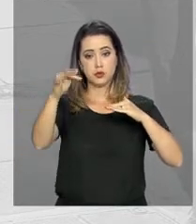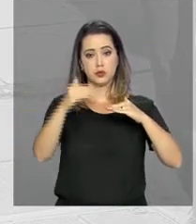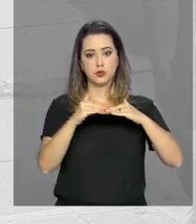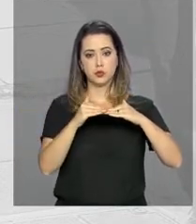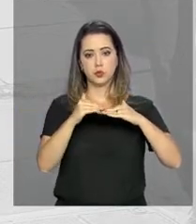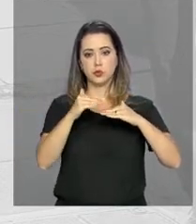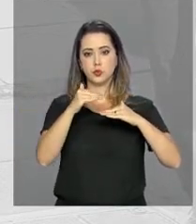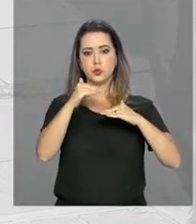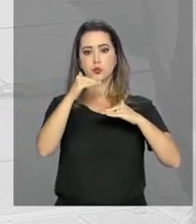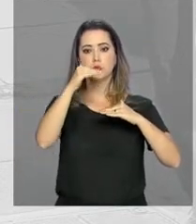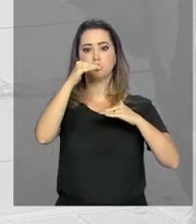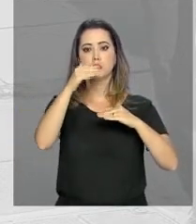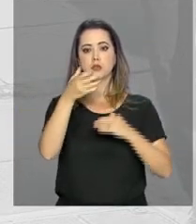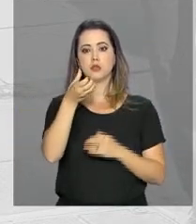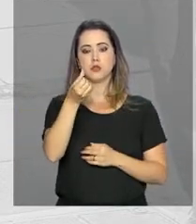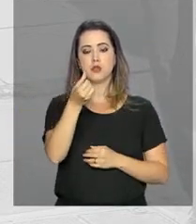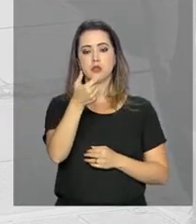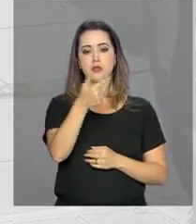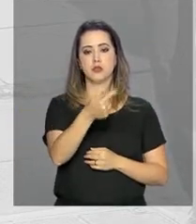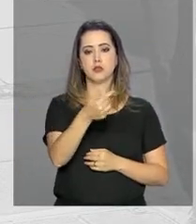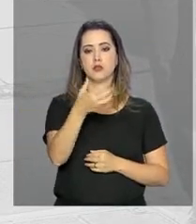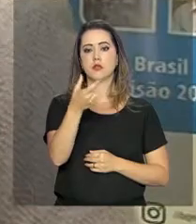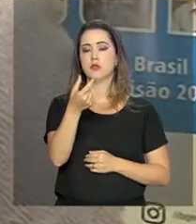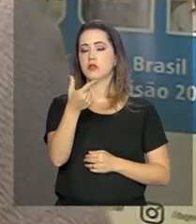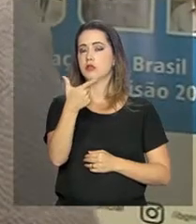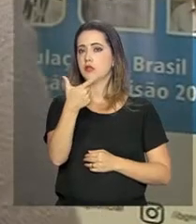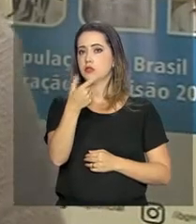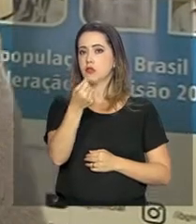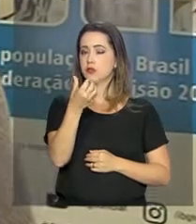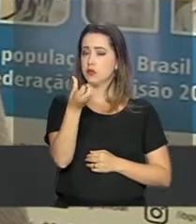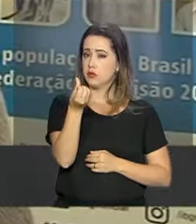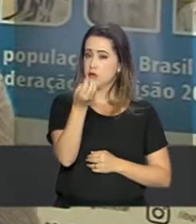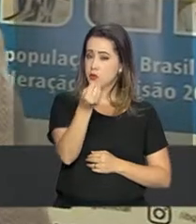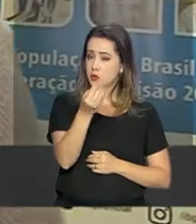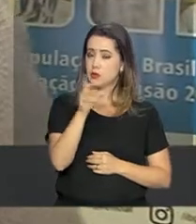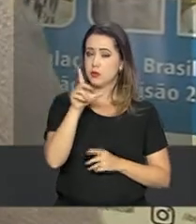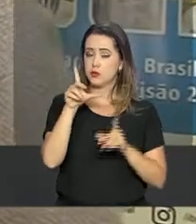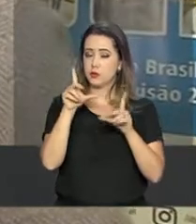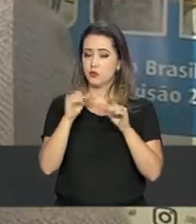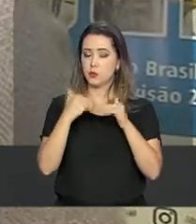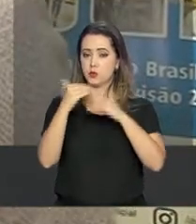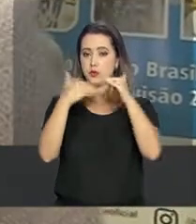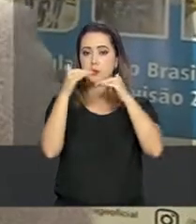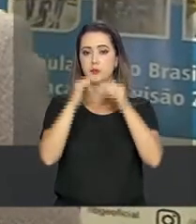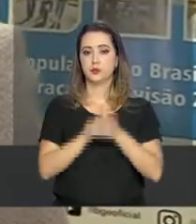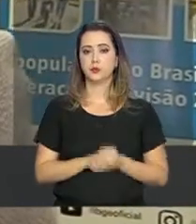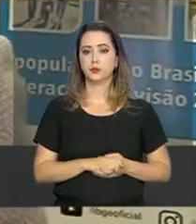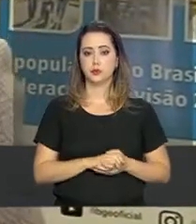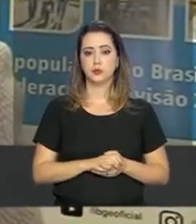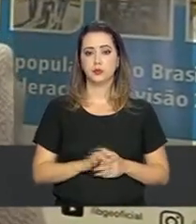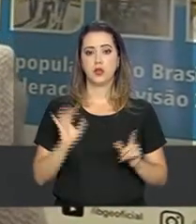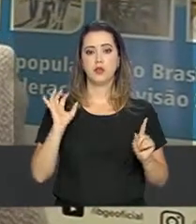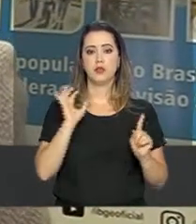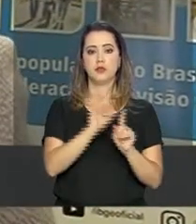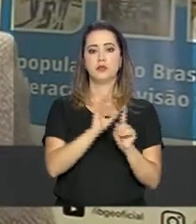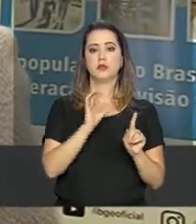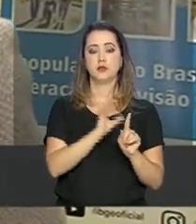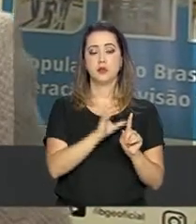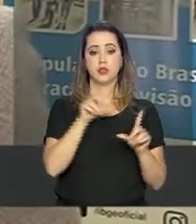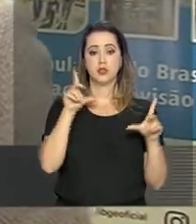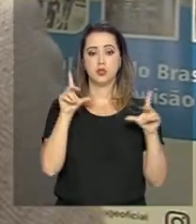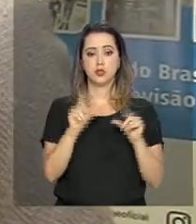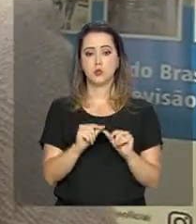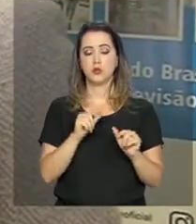67 por cento em 2060 os impactos de uma redução de população a longo prazo é você